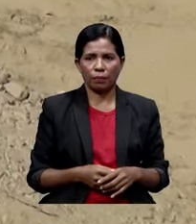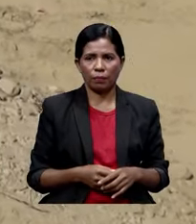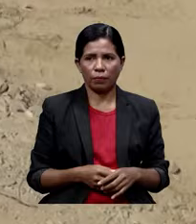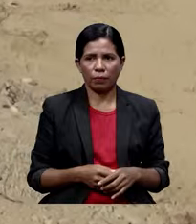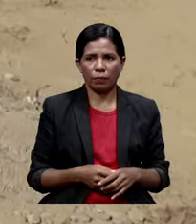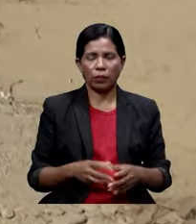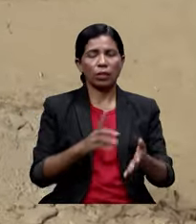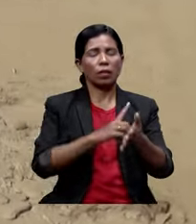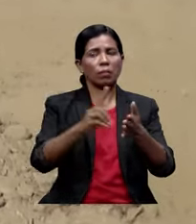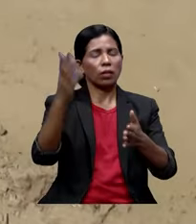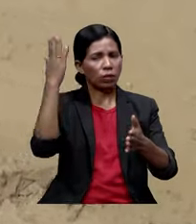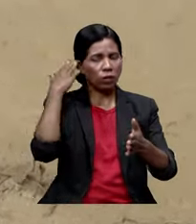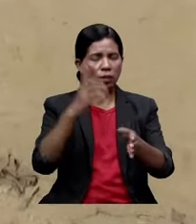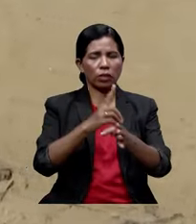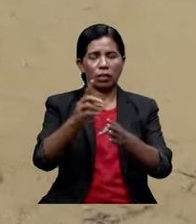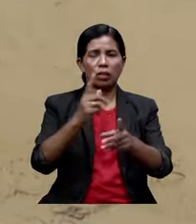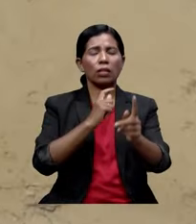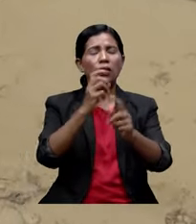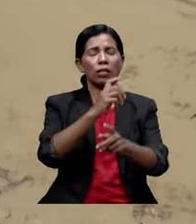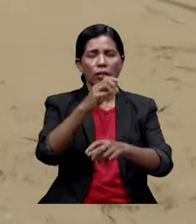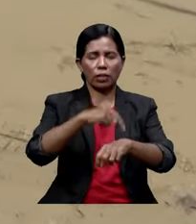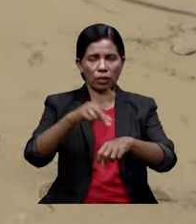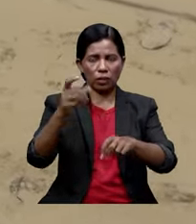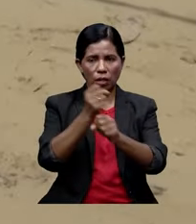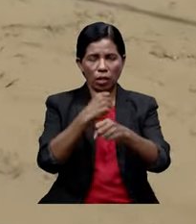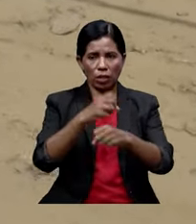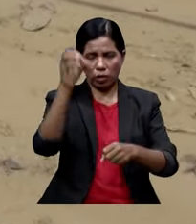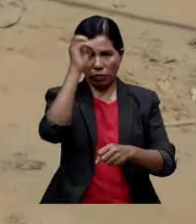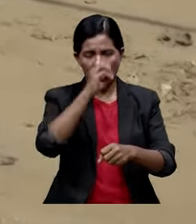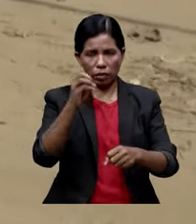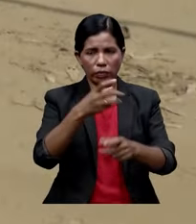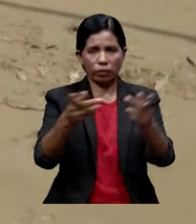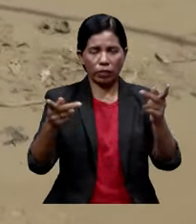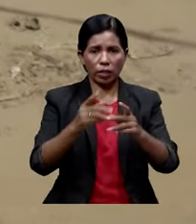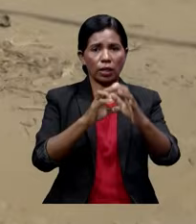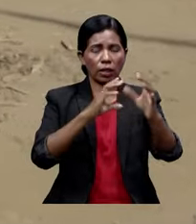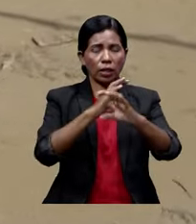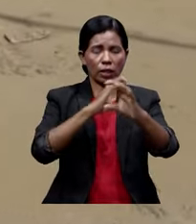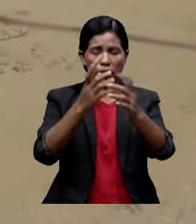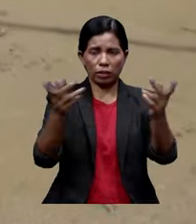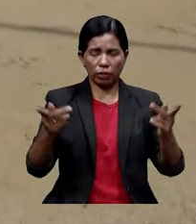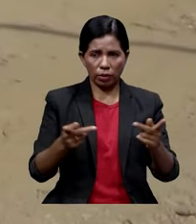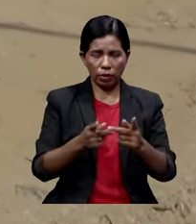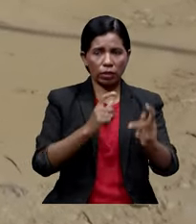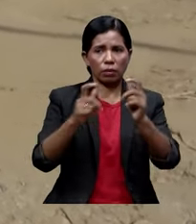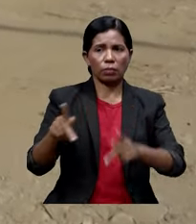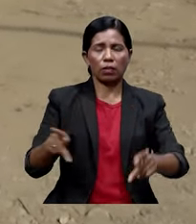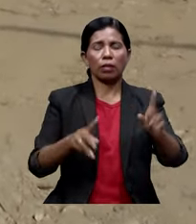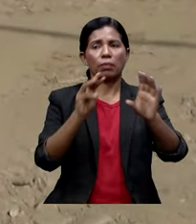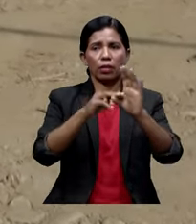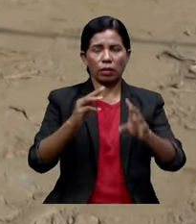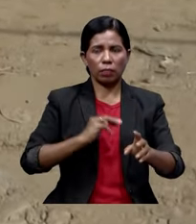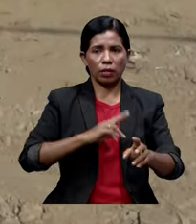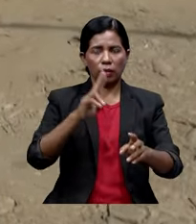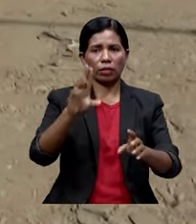Ia semana kotuk direção nacional transporte terrestre alo observação bafatin terminal provisório ba transporte público e mercado manlewana